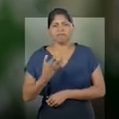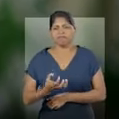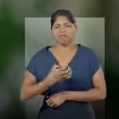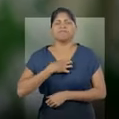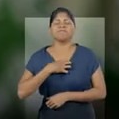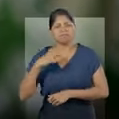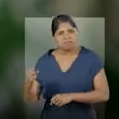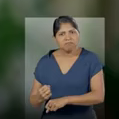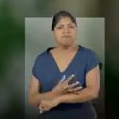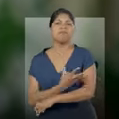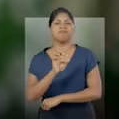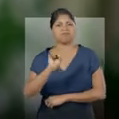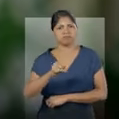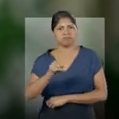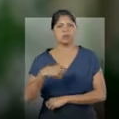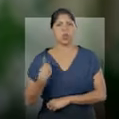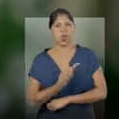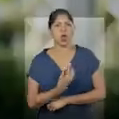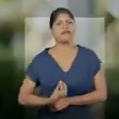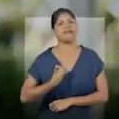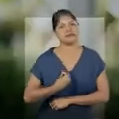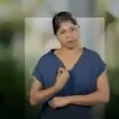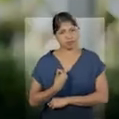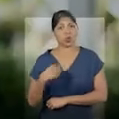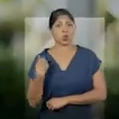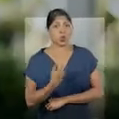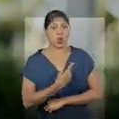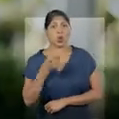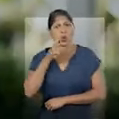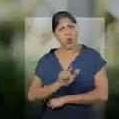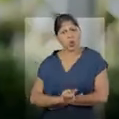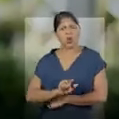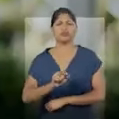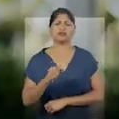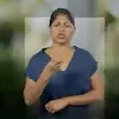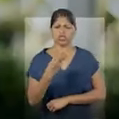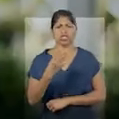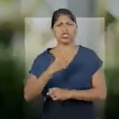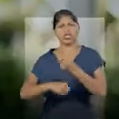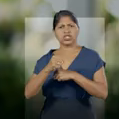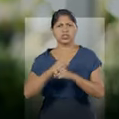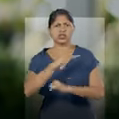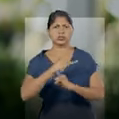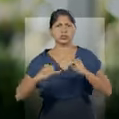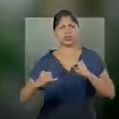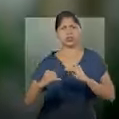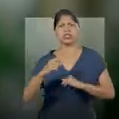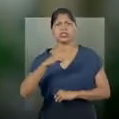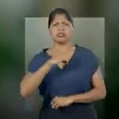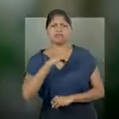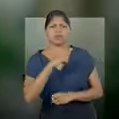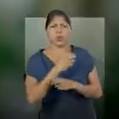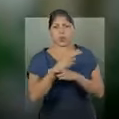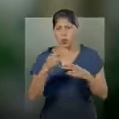tamanha intensidade que nós vivemos. E nós conseguimos, ao longo desses 3 anos e meio, algo